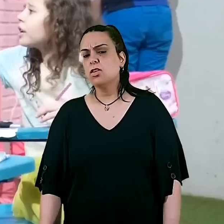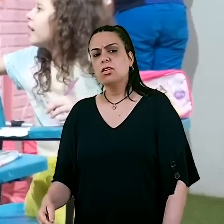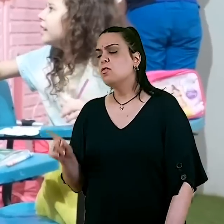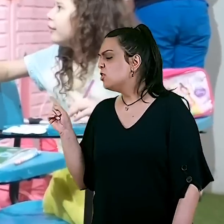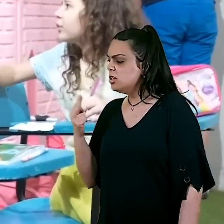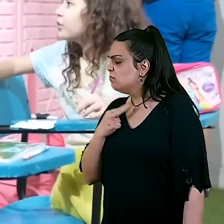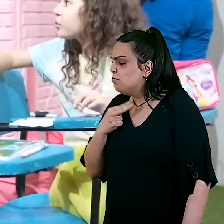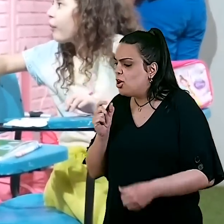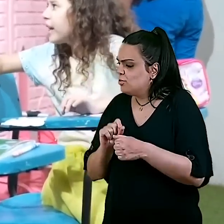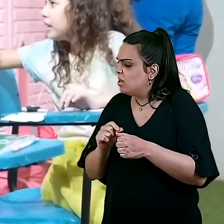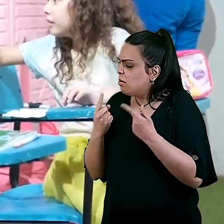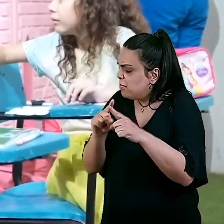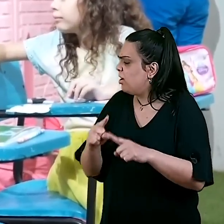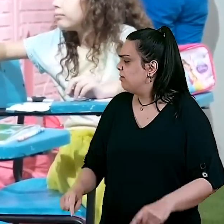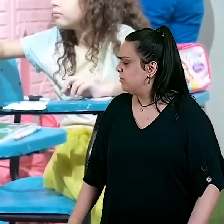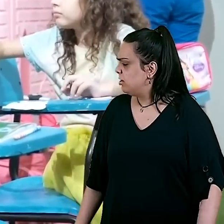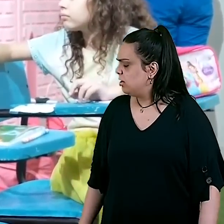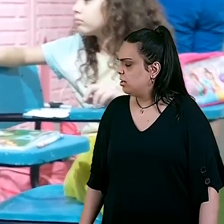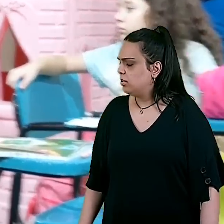Você não deveria ter feito isso com ele.